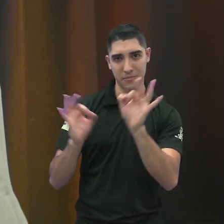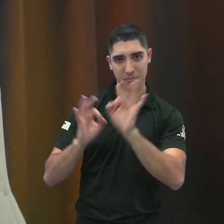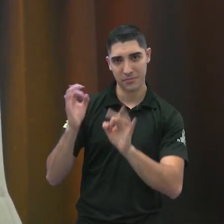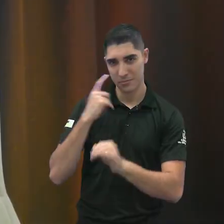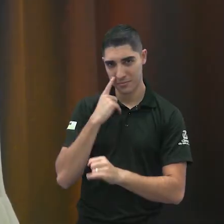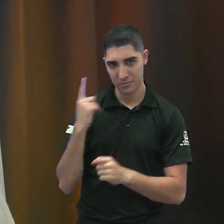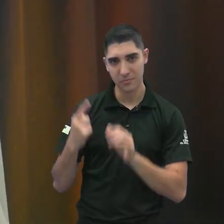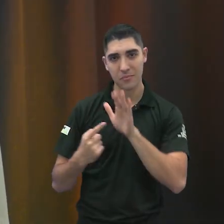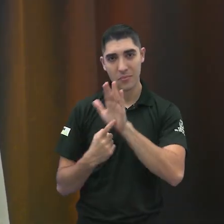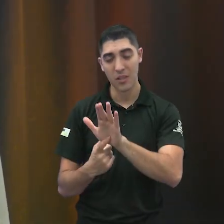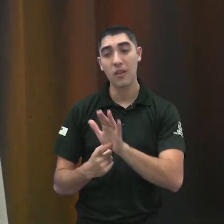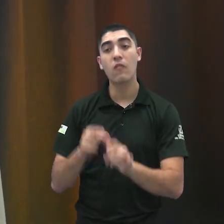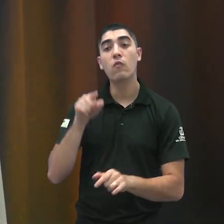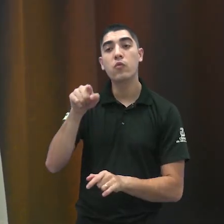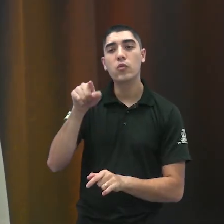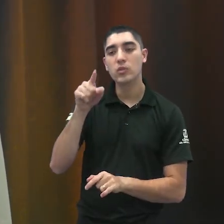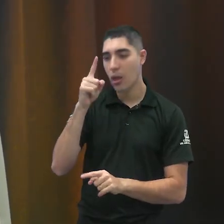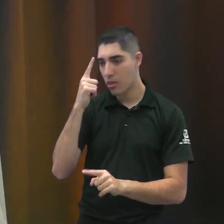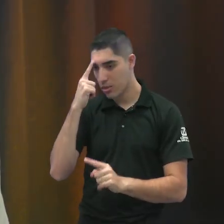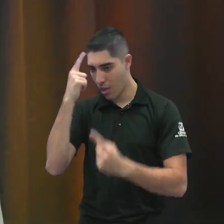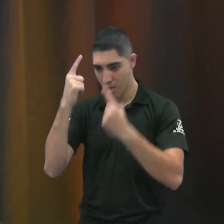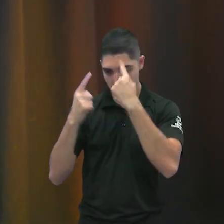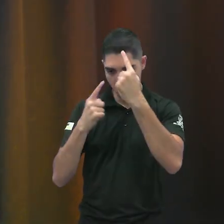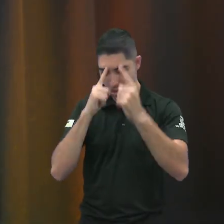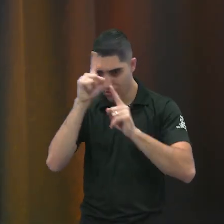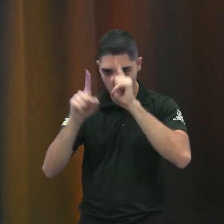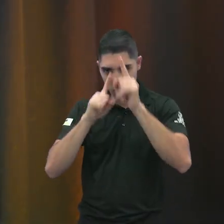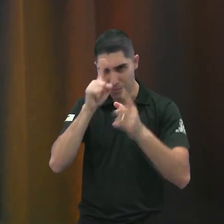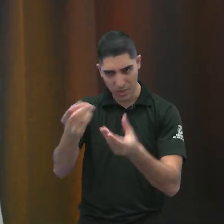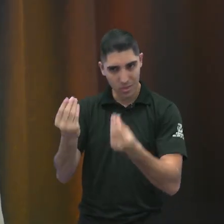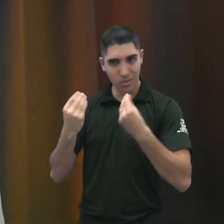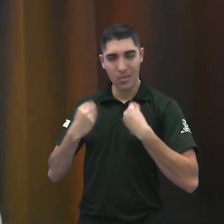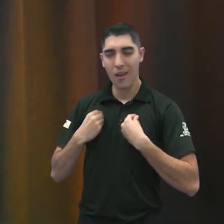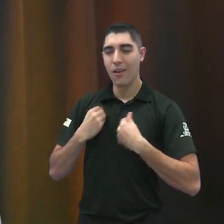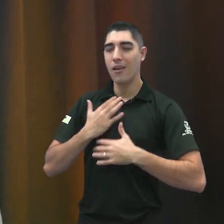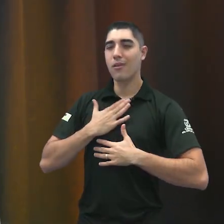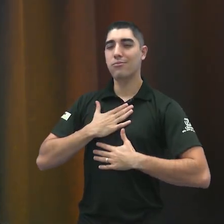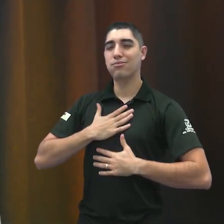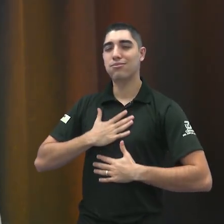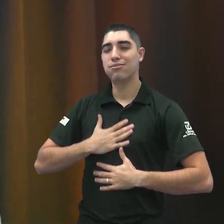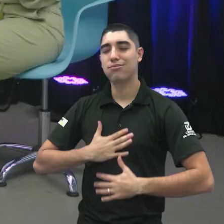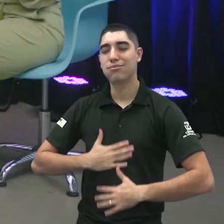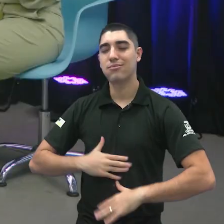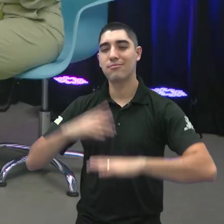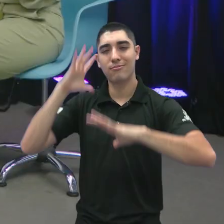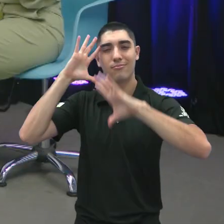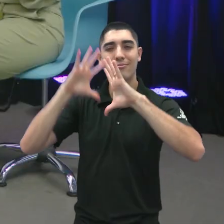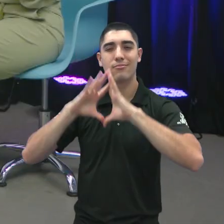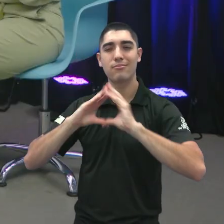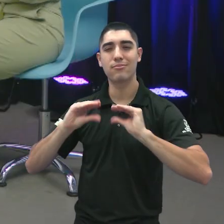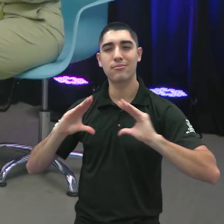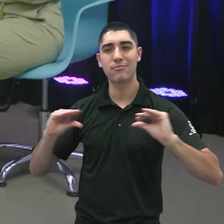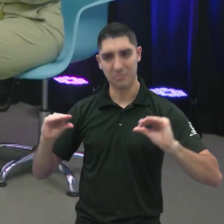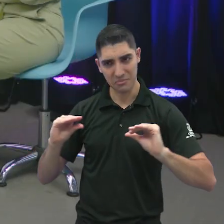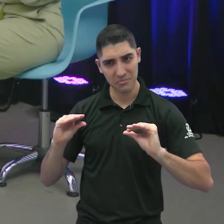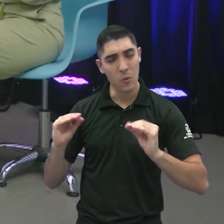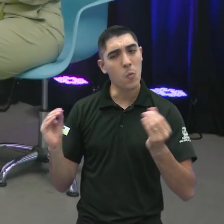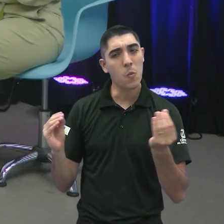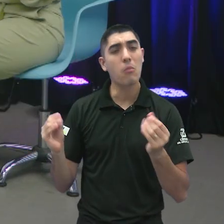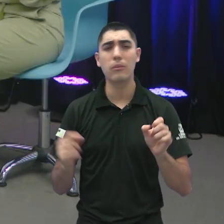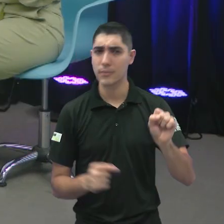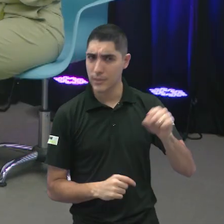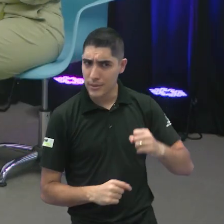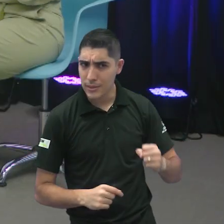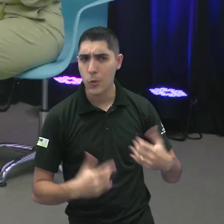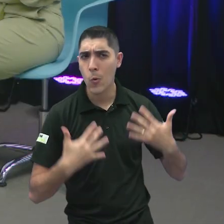coisa, enquanto a gente está mostrando aqui. O seu processo criativo, para você, é terapêutico? Muito. Como que acontece o